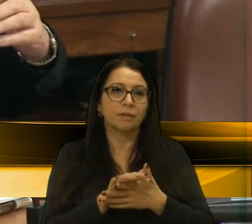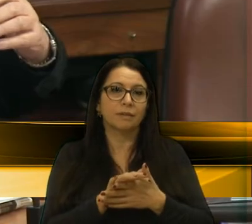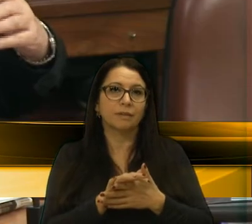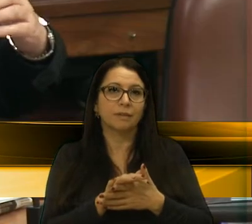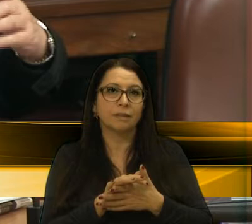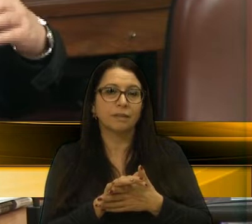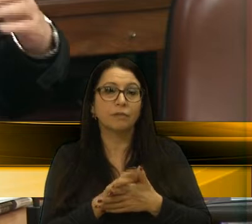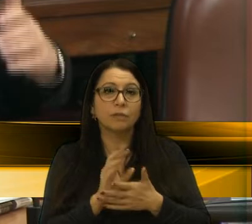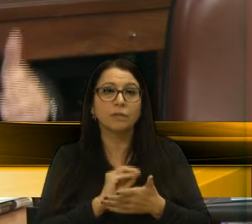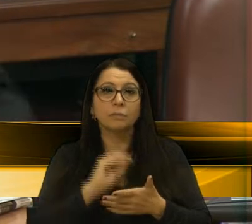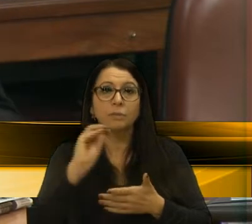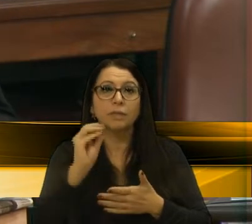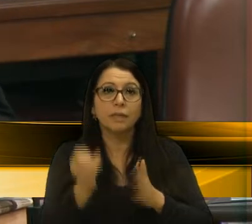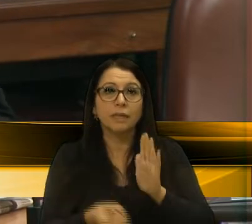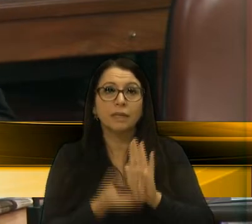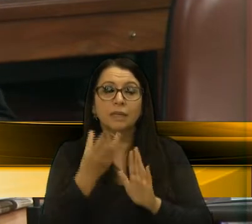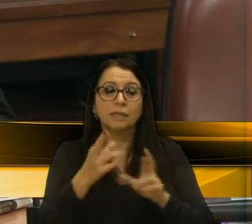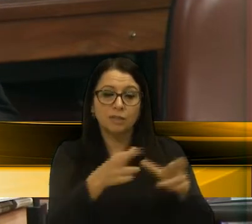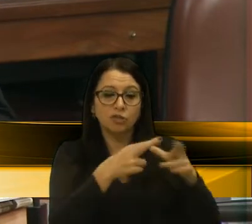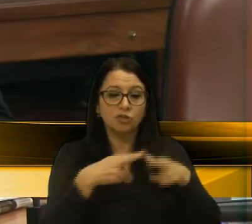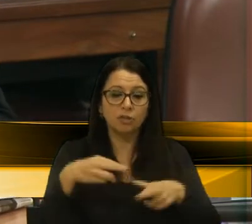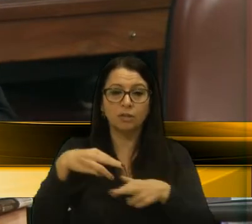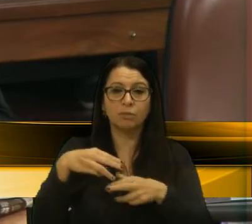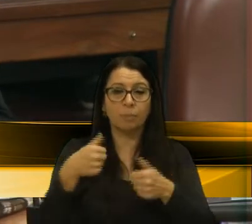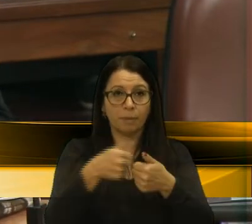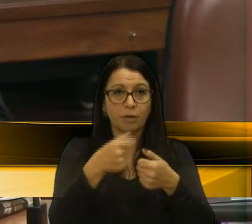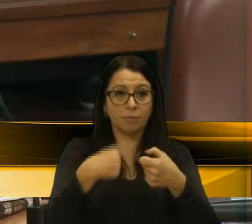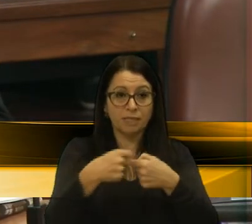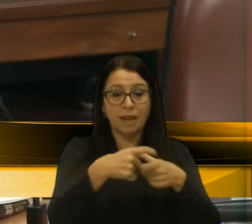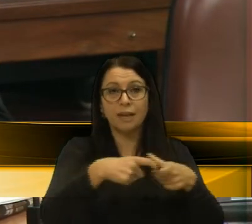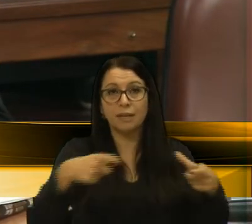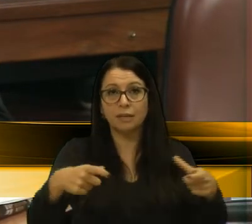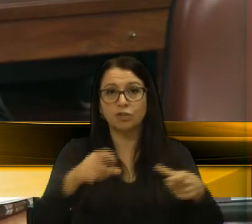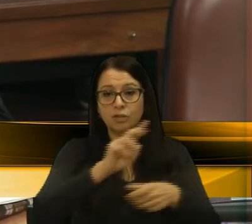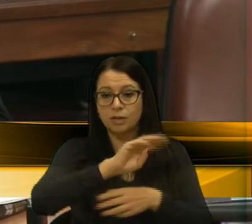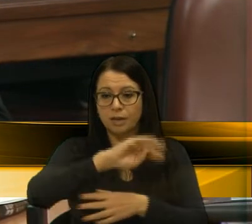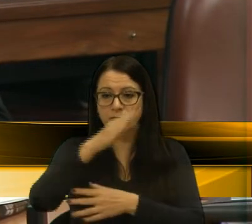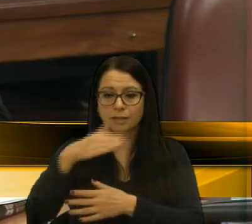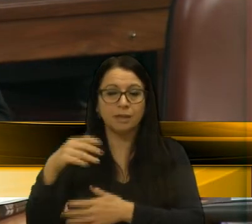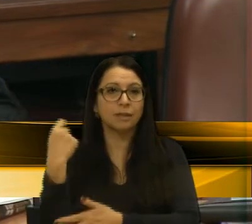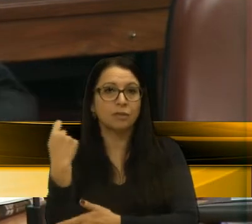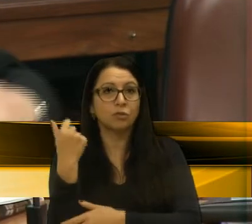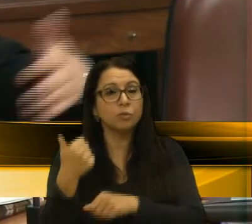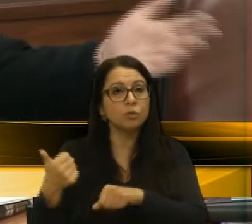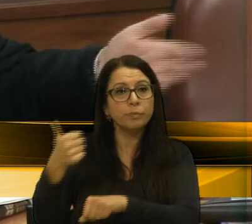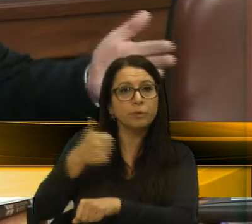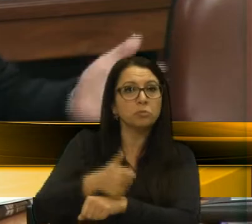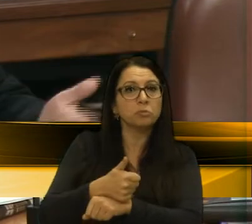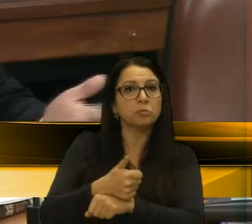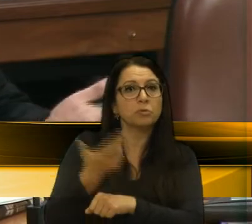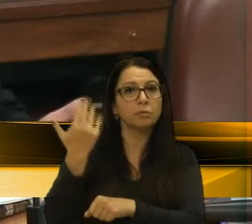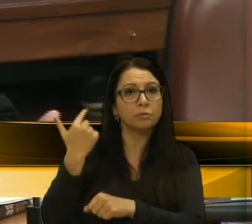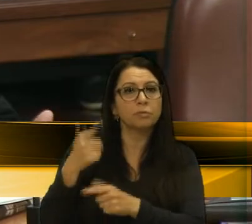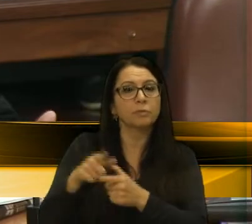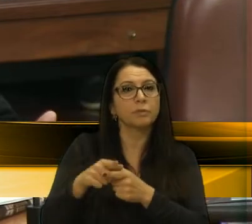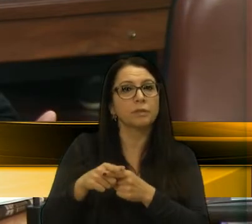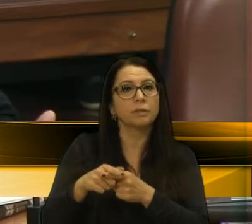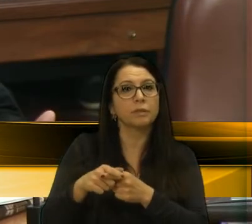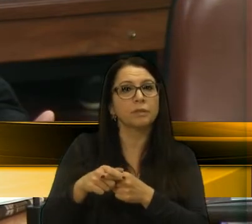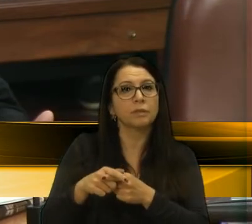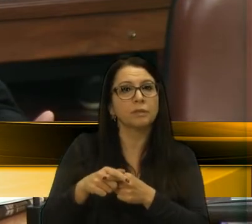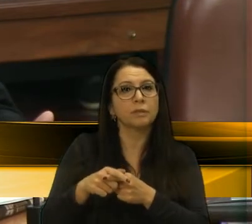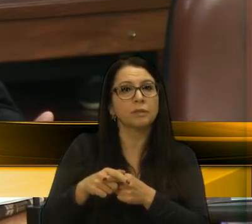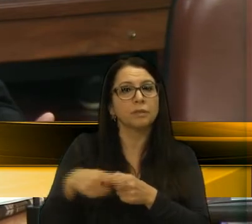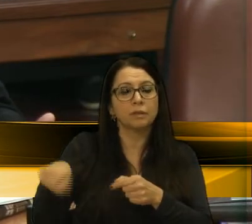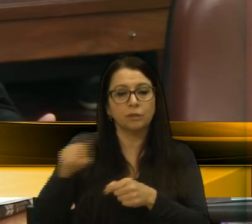fosse encaminhada a criação da região metropolitana da Serra Gaúcha em substituição ao antigo aglomerado urbano do Nordeste,